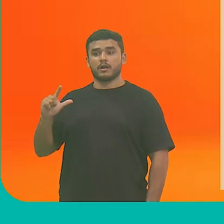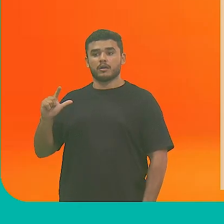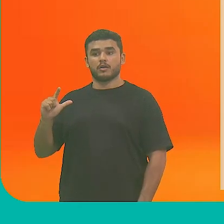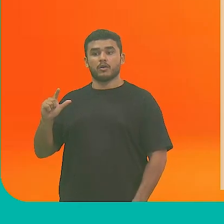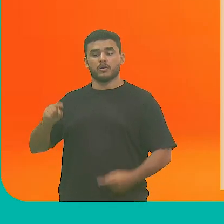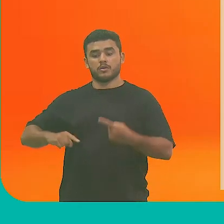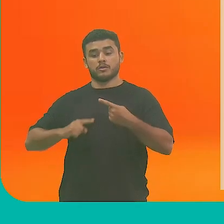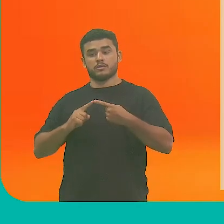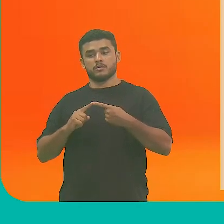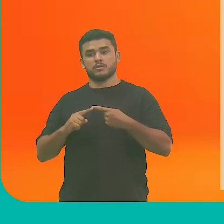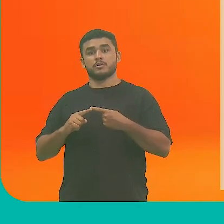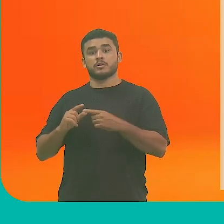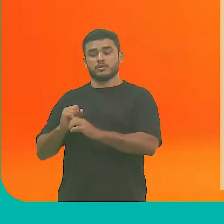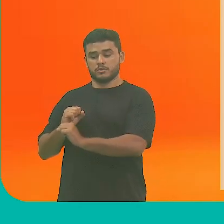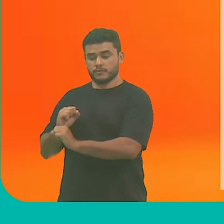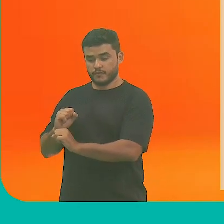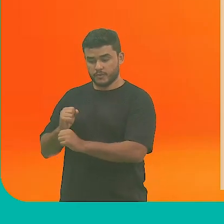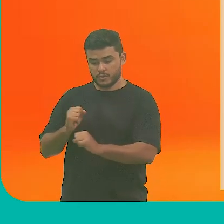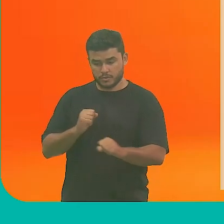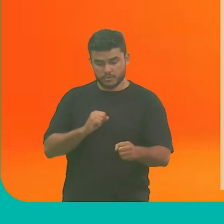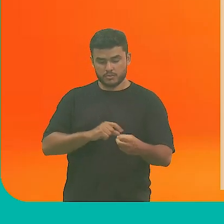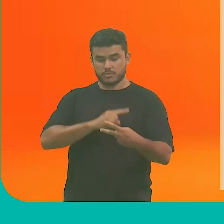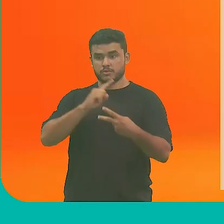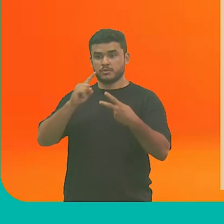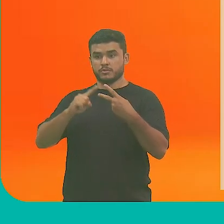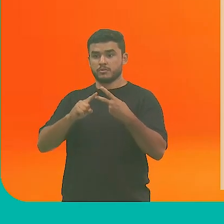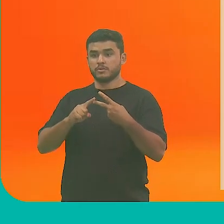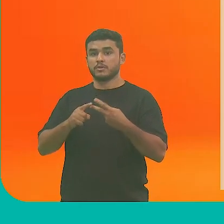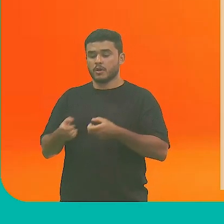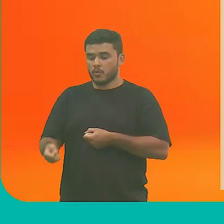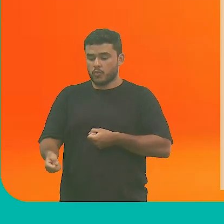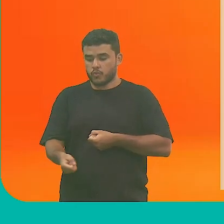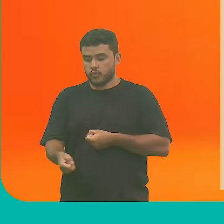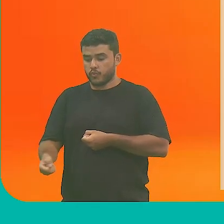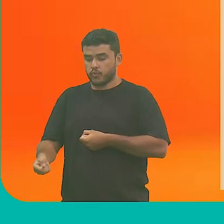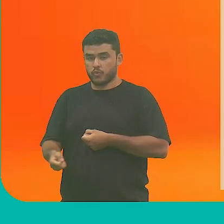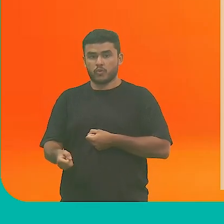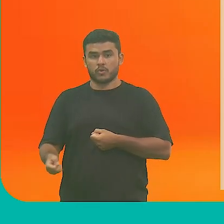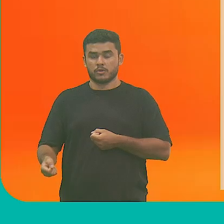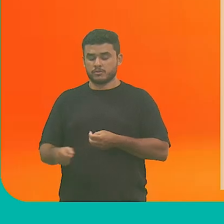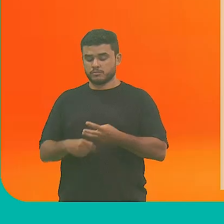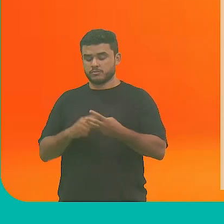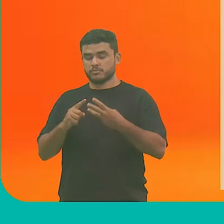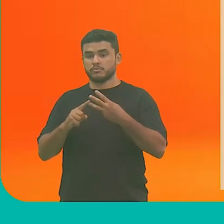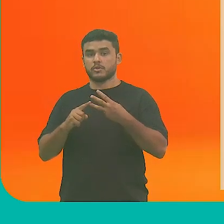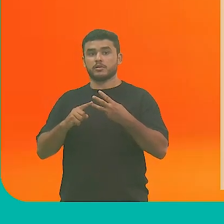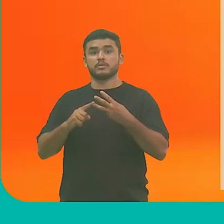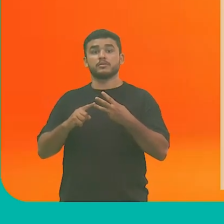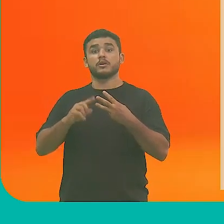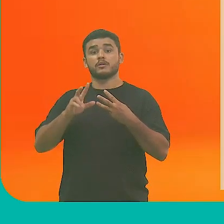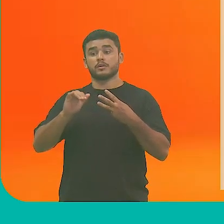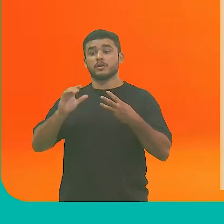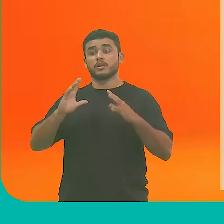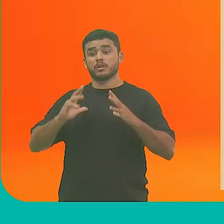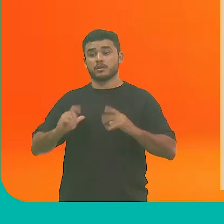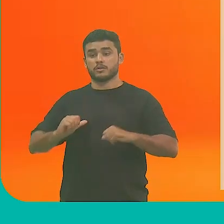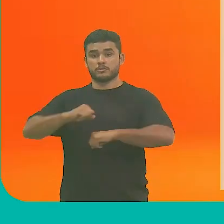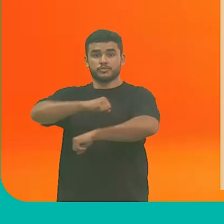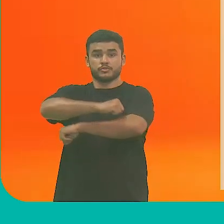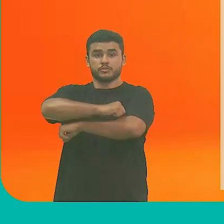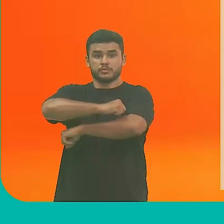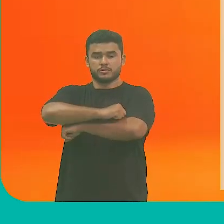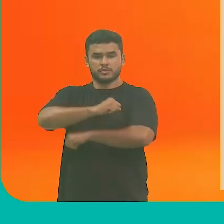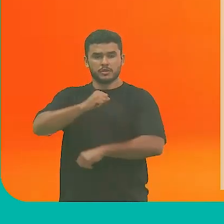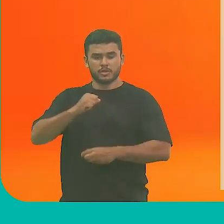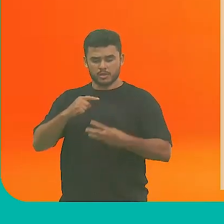Acumulada. Percebam que tem mais uma vez a palavra acumulada. Então, bora lá. O que é